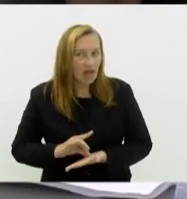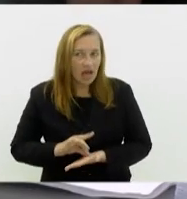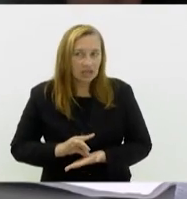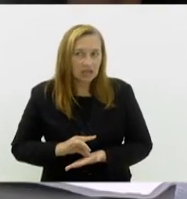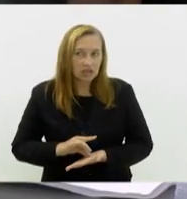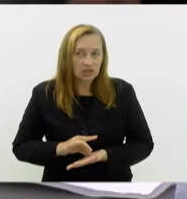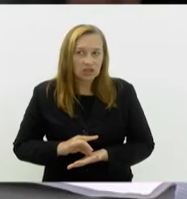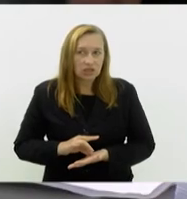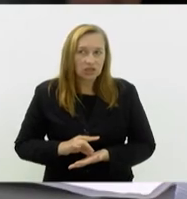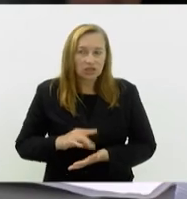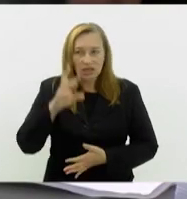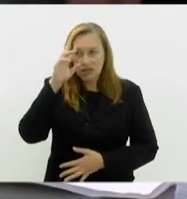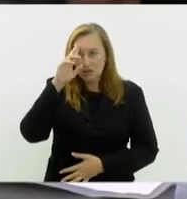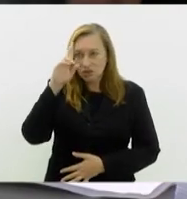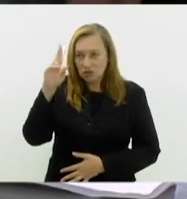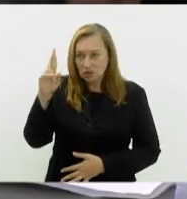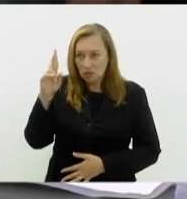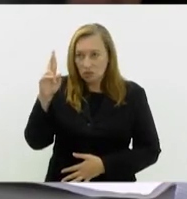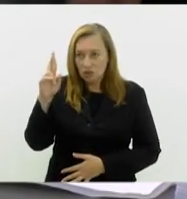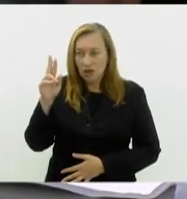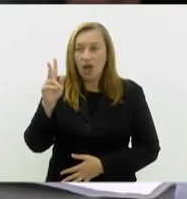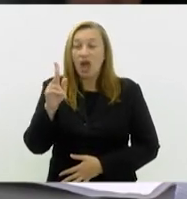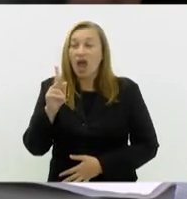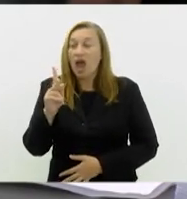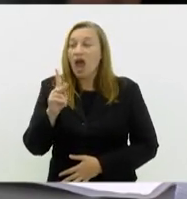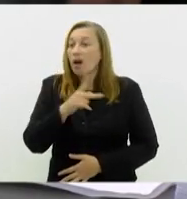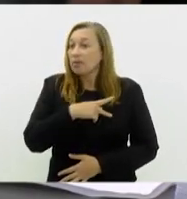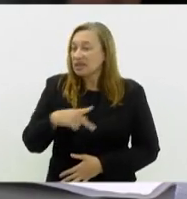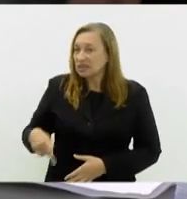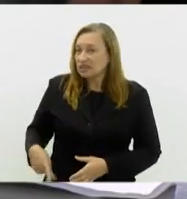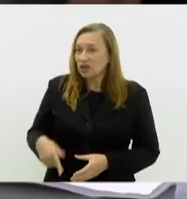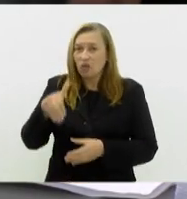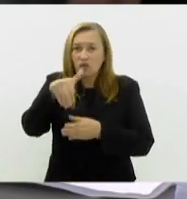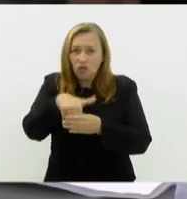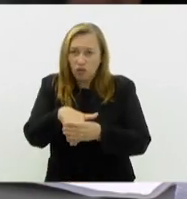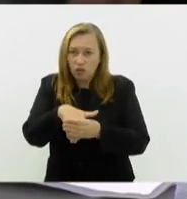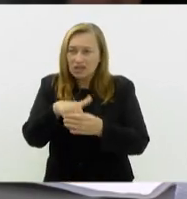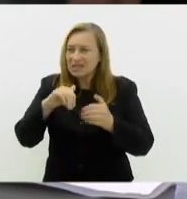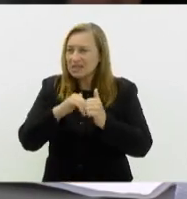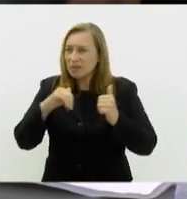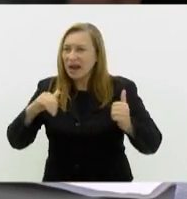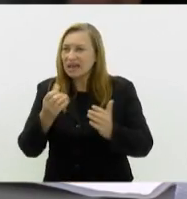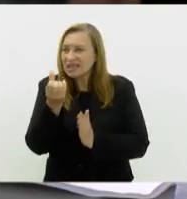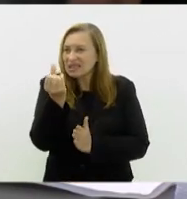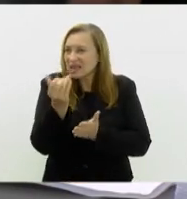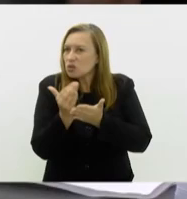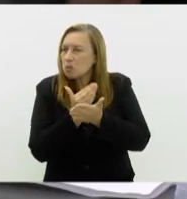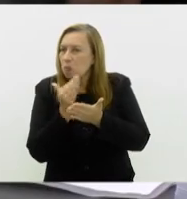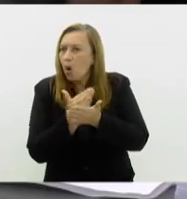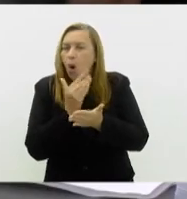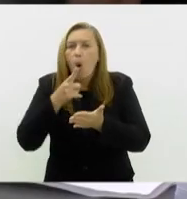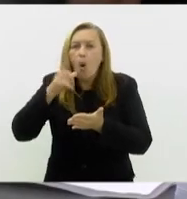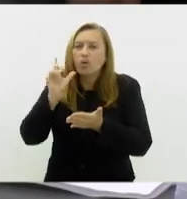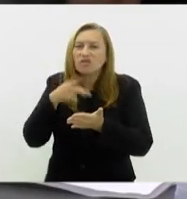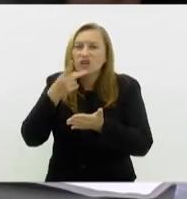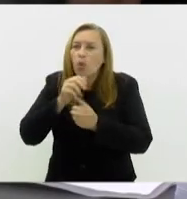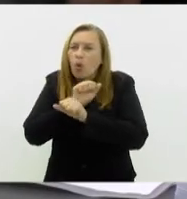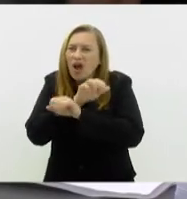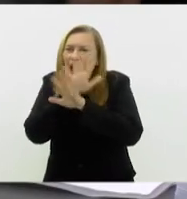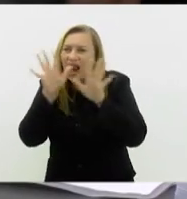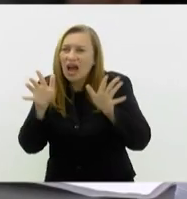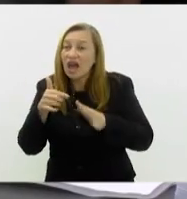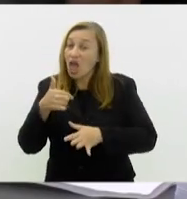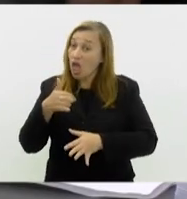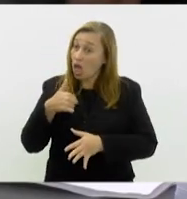vossa excelência tenha apresentado um voto em separado de seis páginas vossa excelência falou ontem muito claro